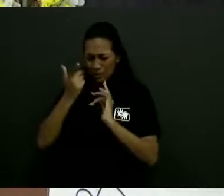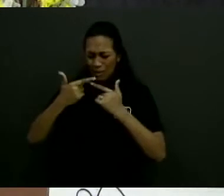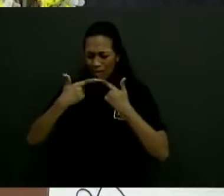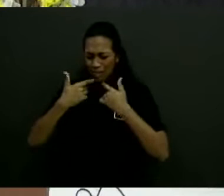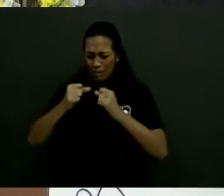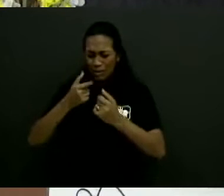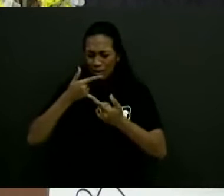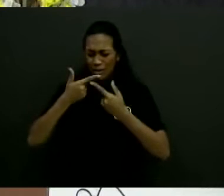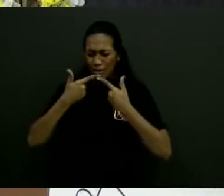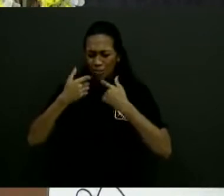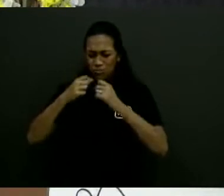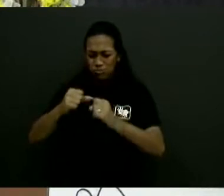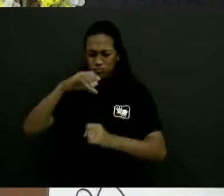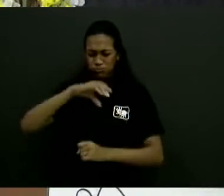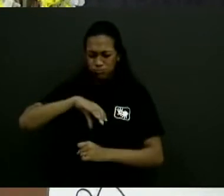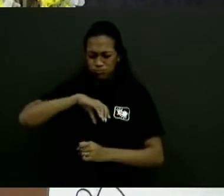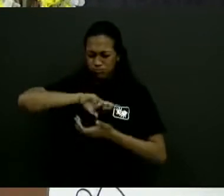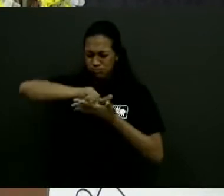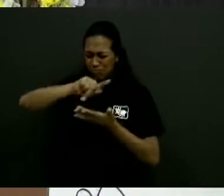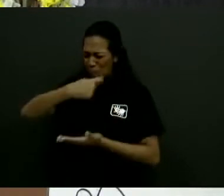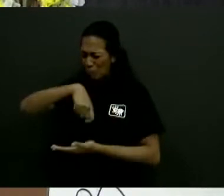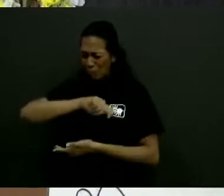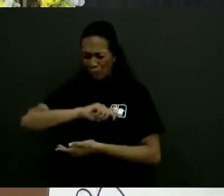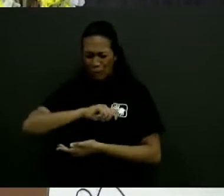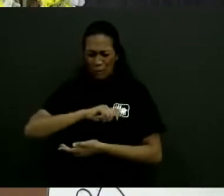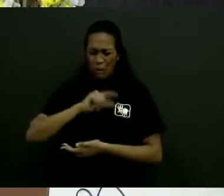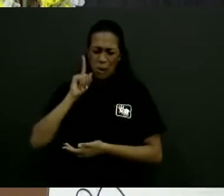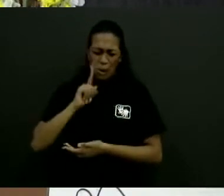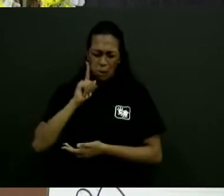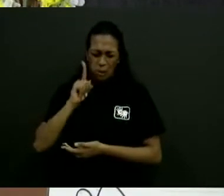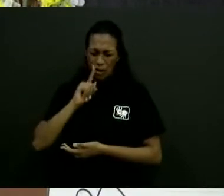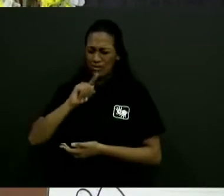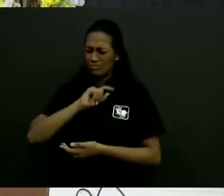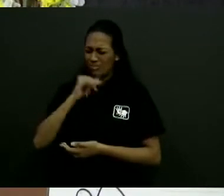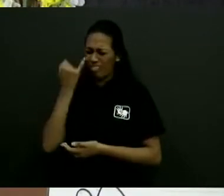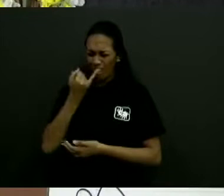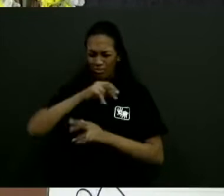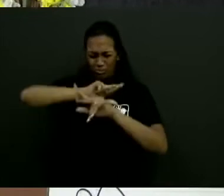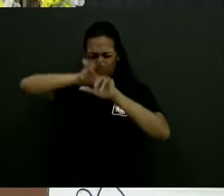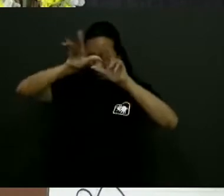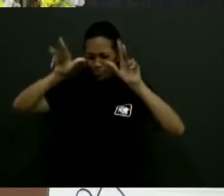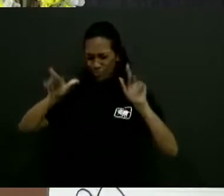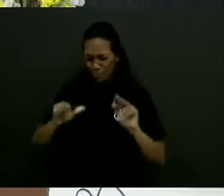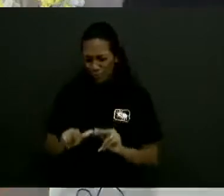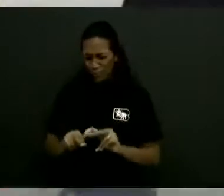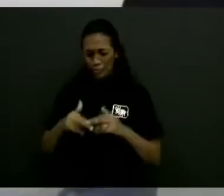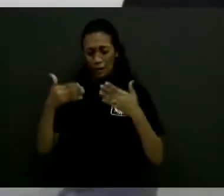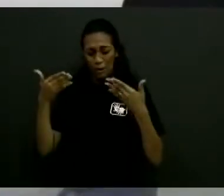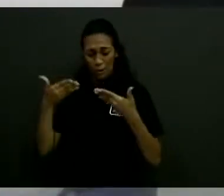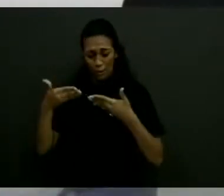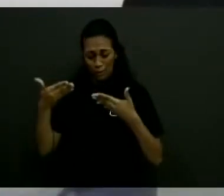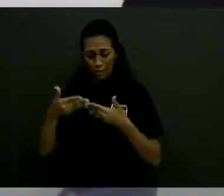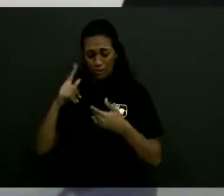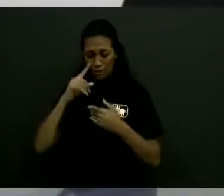estrangeira. Jesus, I ask you to reach all people who speak foreign languages. Que hoje nesse nosso